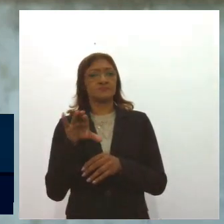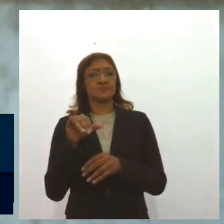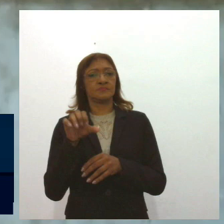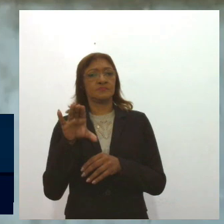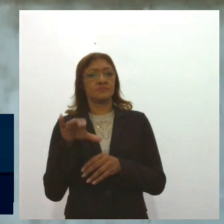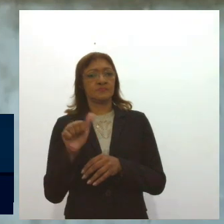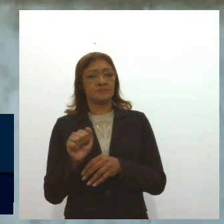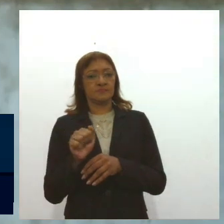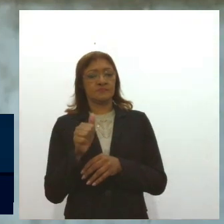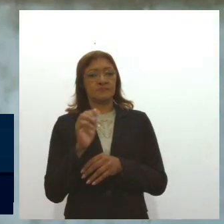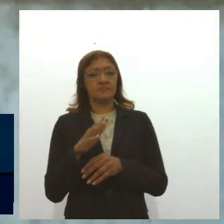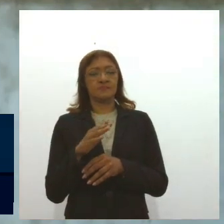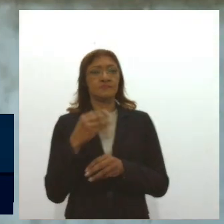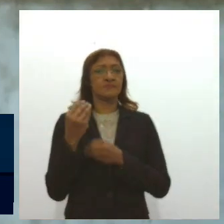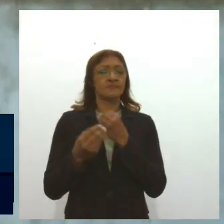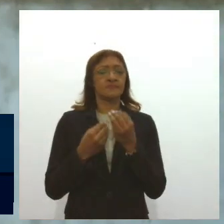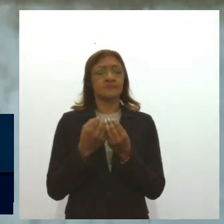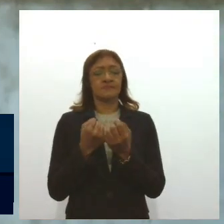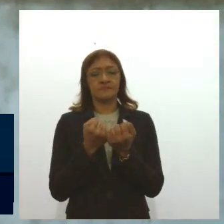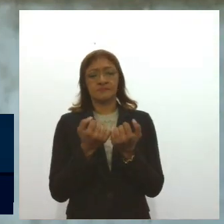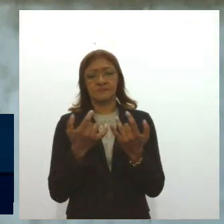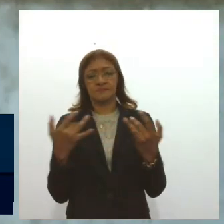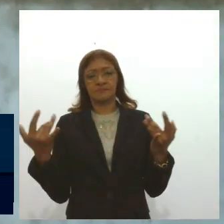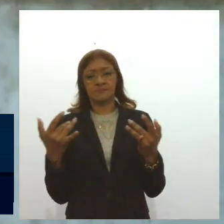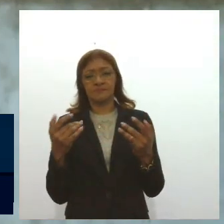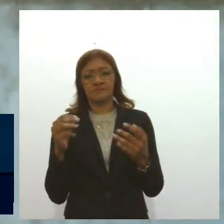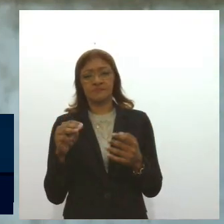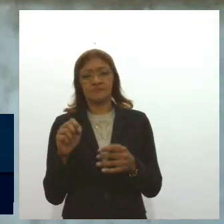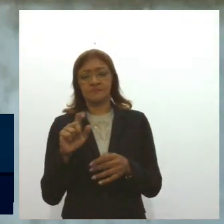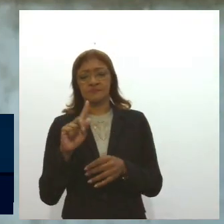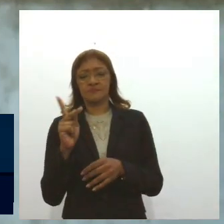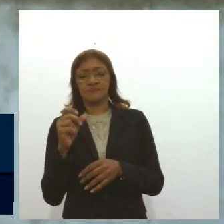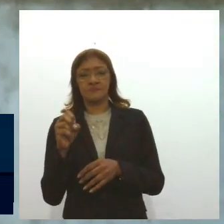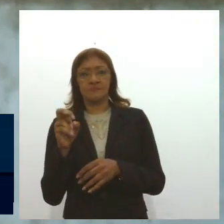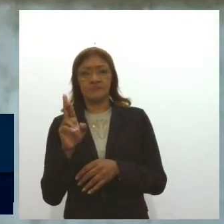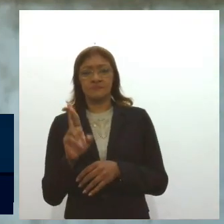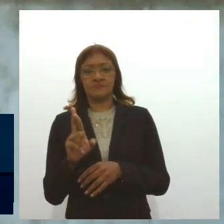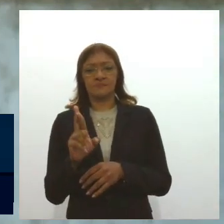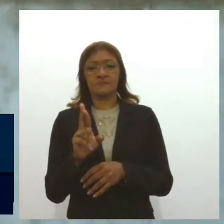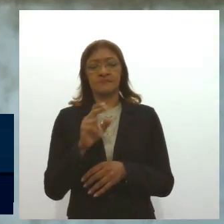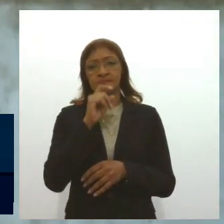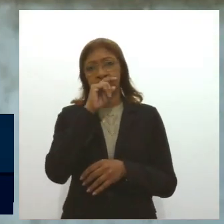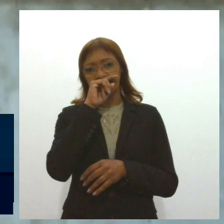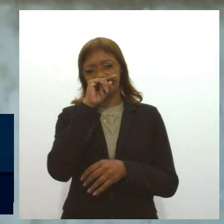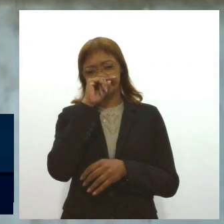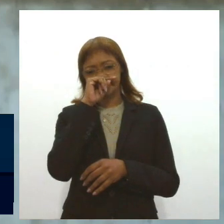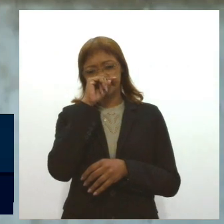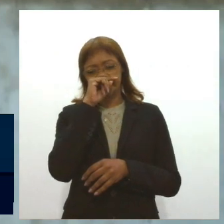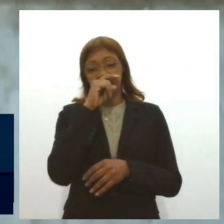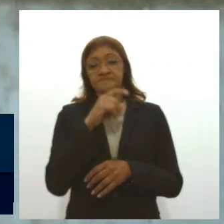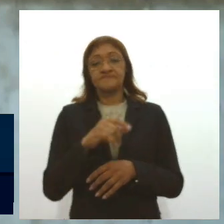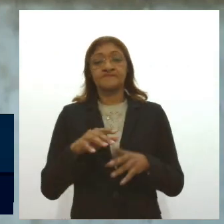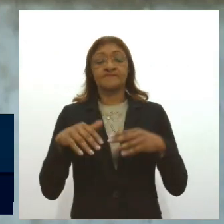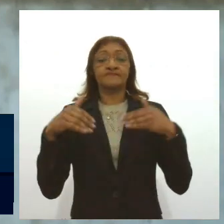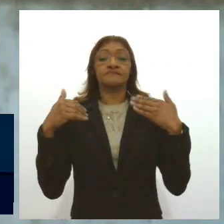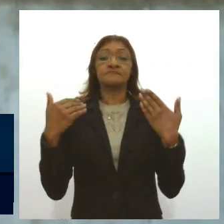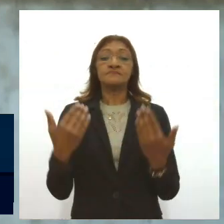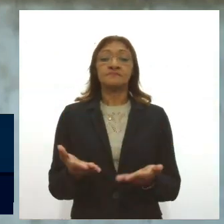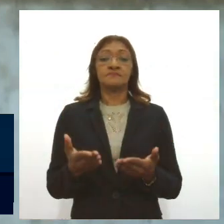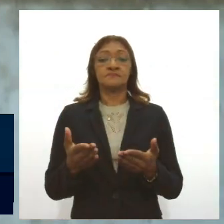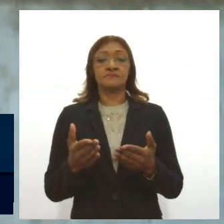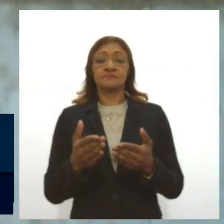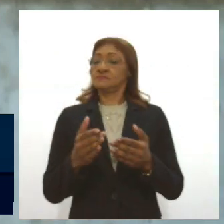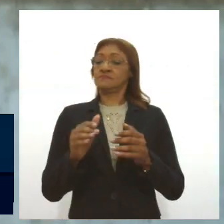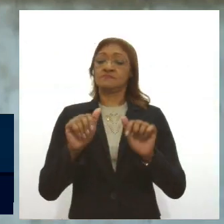Mata Verde Cajueiro de Viados, que fica no município de Malhador, que já é uma região, inclusive, de conflito pelo uso da água. Então, esse trabalho ele já